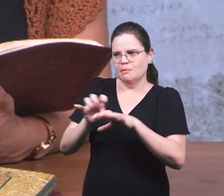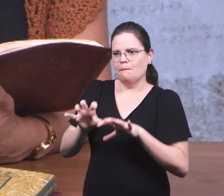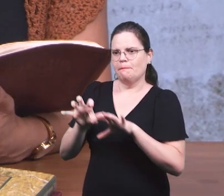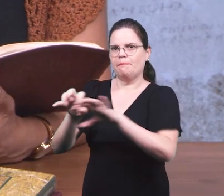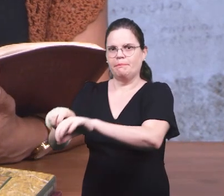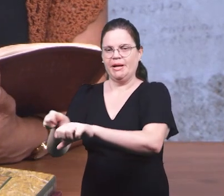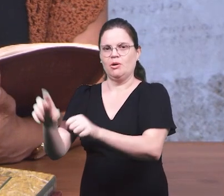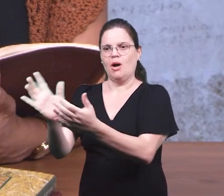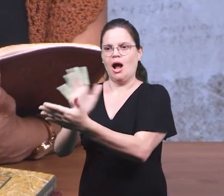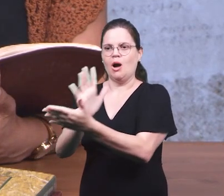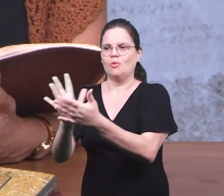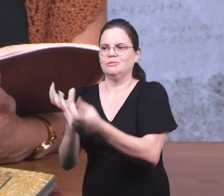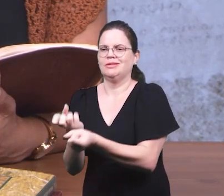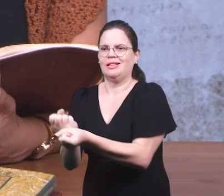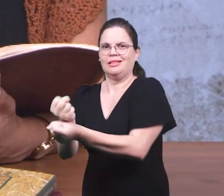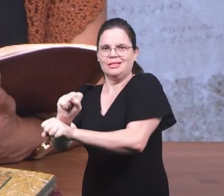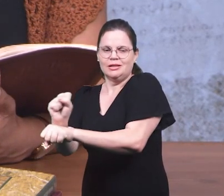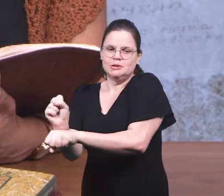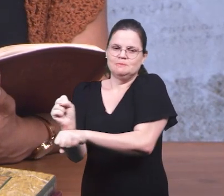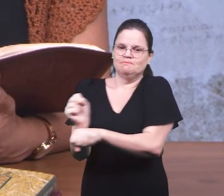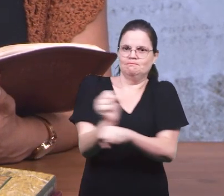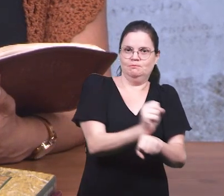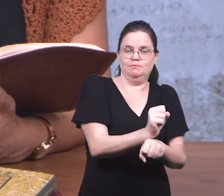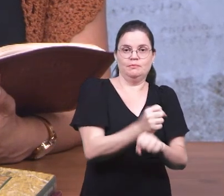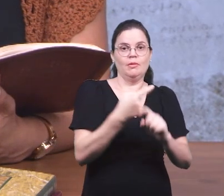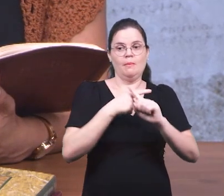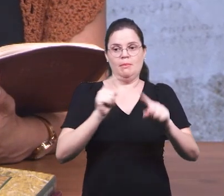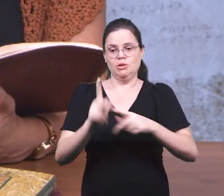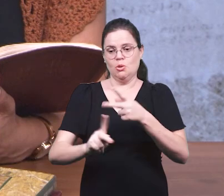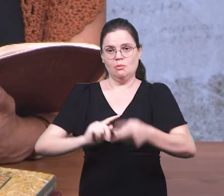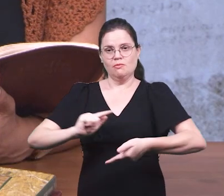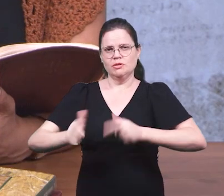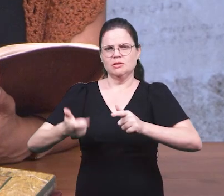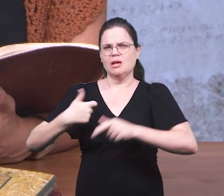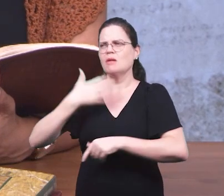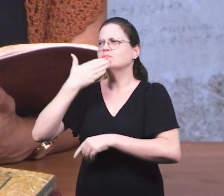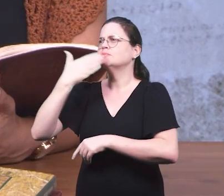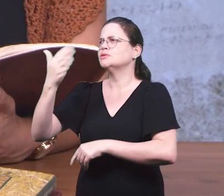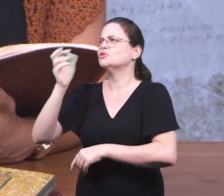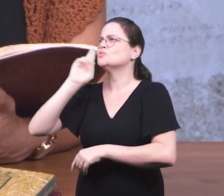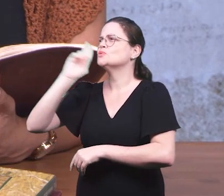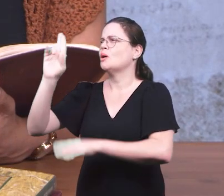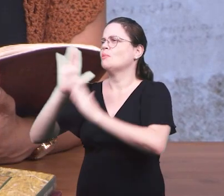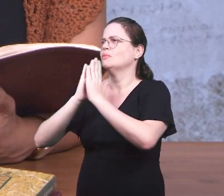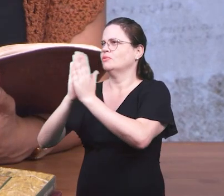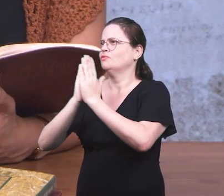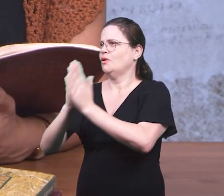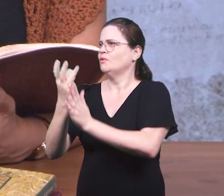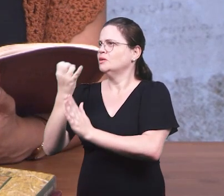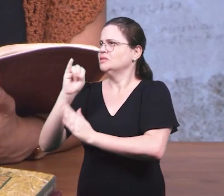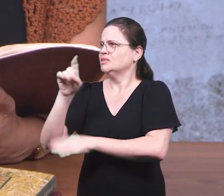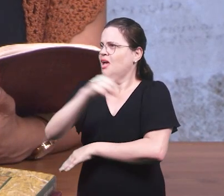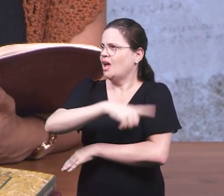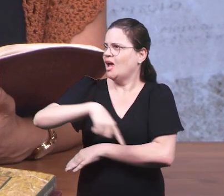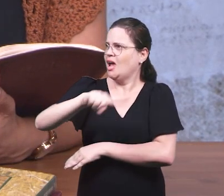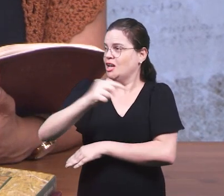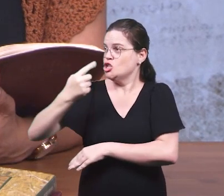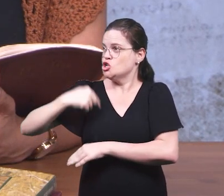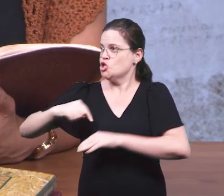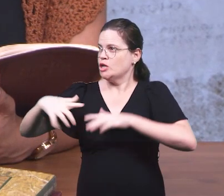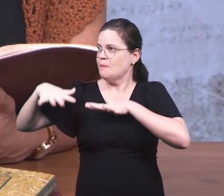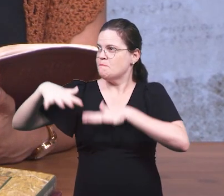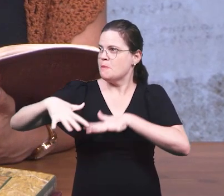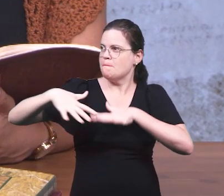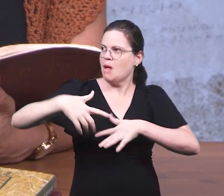prisioneiros. Então Israel fez um voto ao Senhor, dizendo: se totalmente entregares este povo na